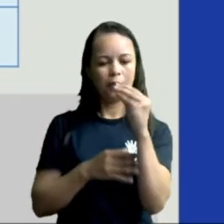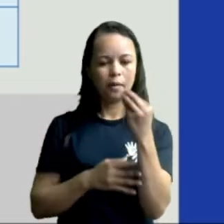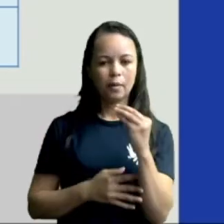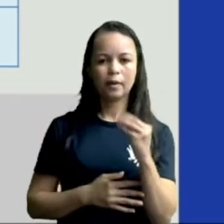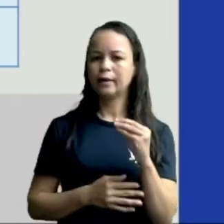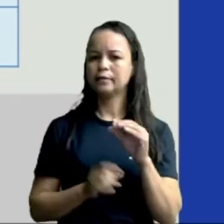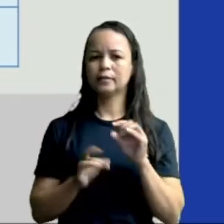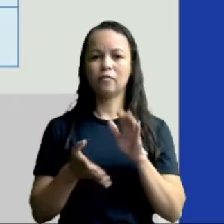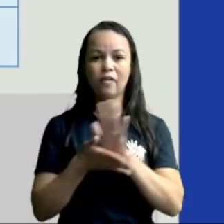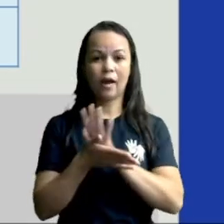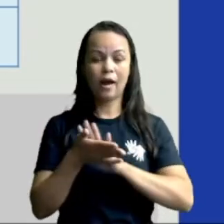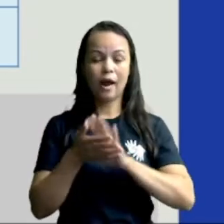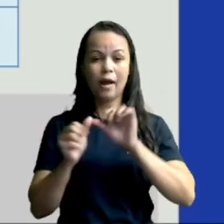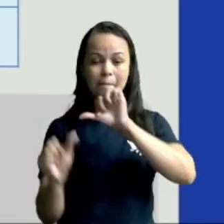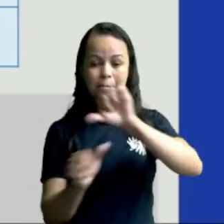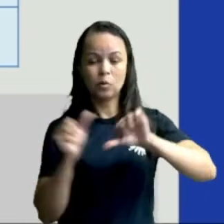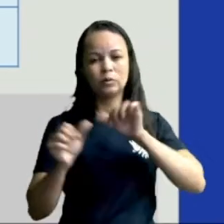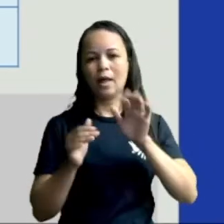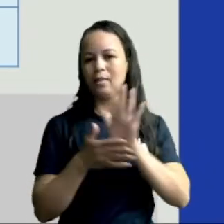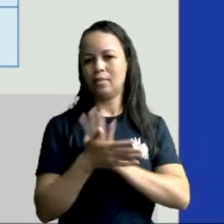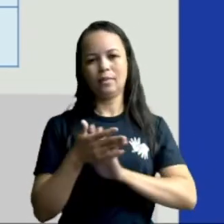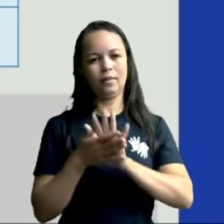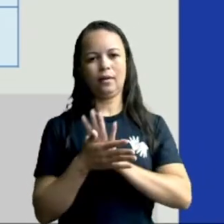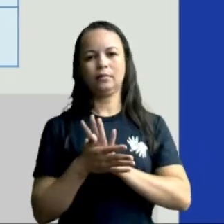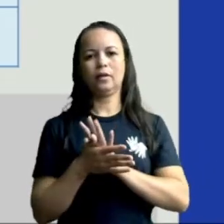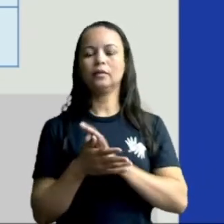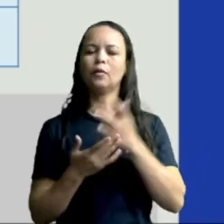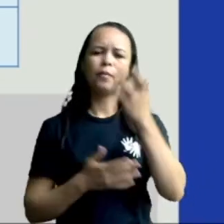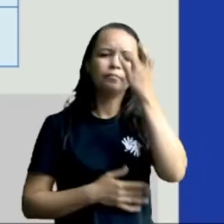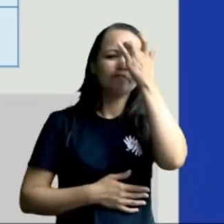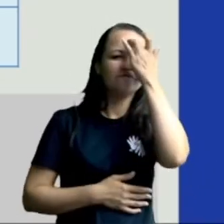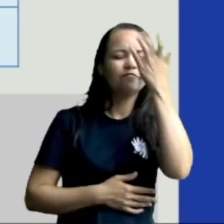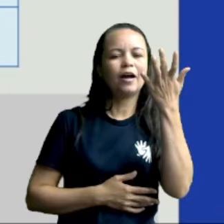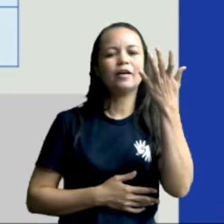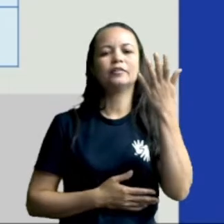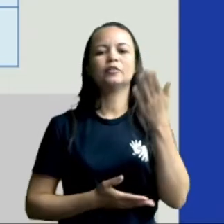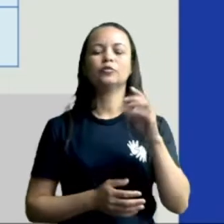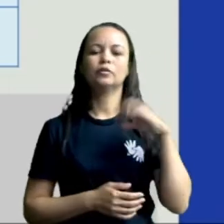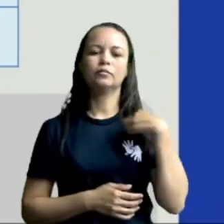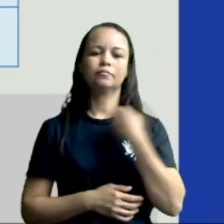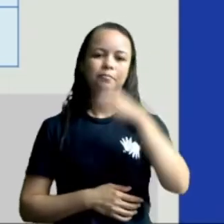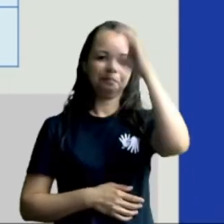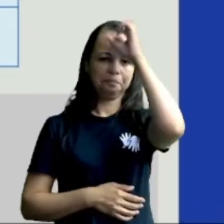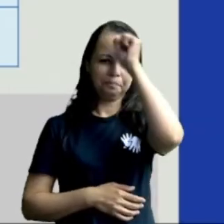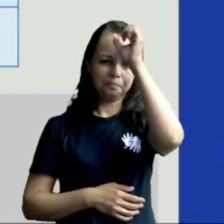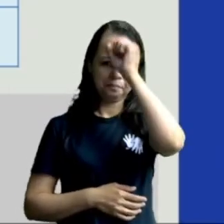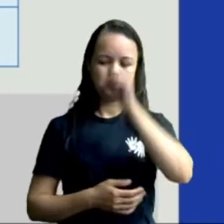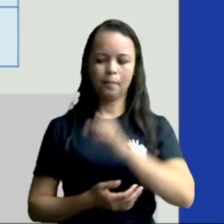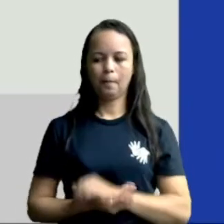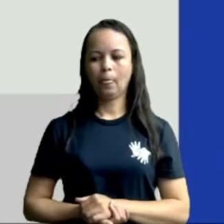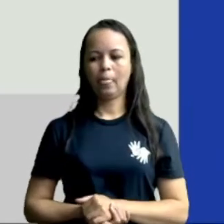você não vai mudar nada no verbo. Então, ela é um pouco mais fácil da gente aprender.